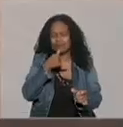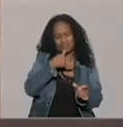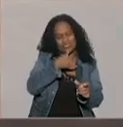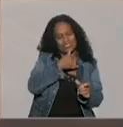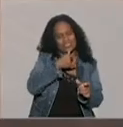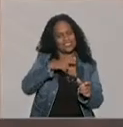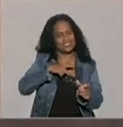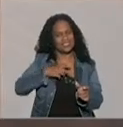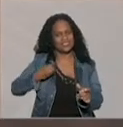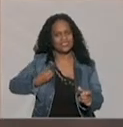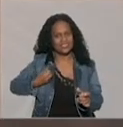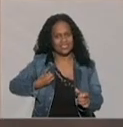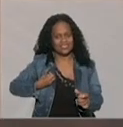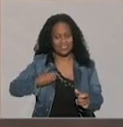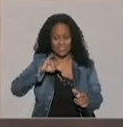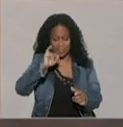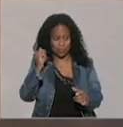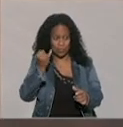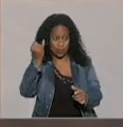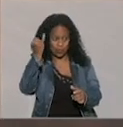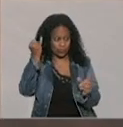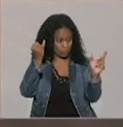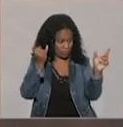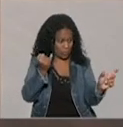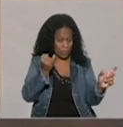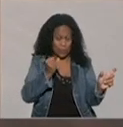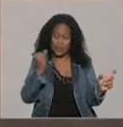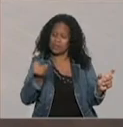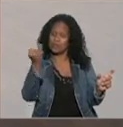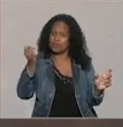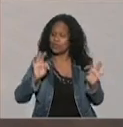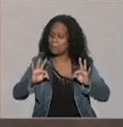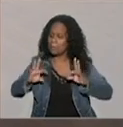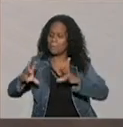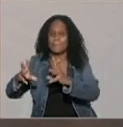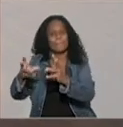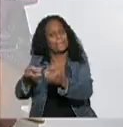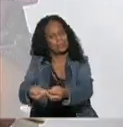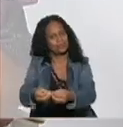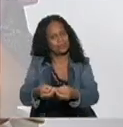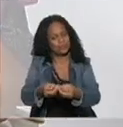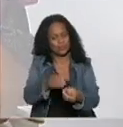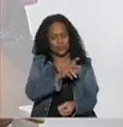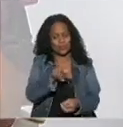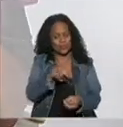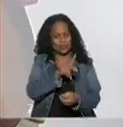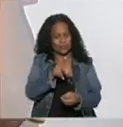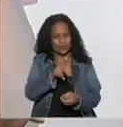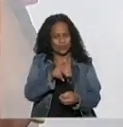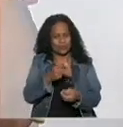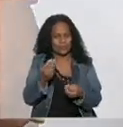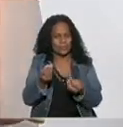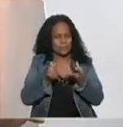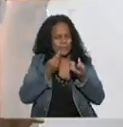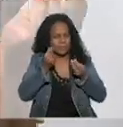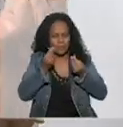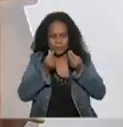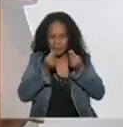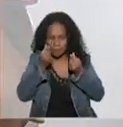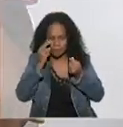um é importante para todos. Contagia e o professor tem que ter um olhar muito sensível para poder...